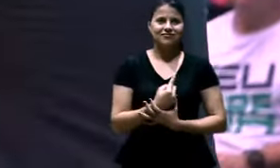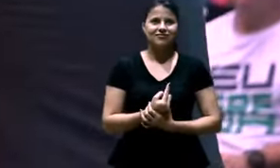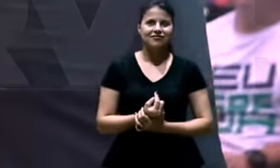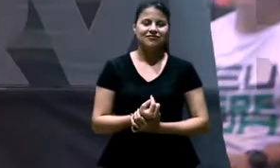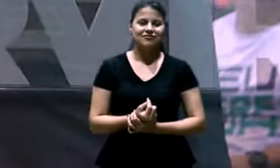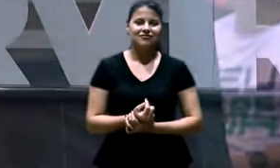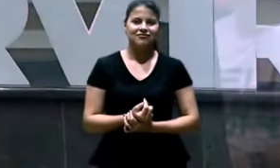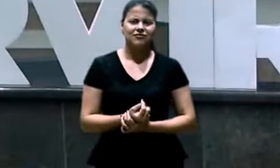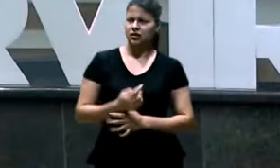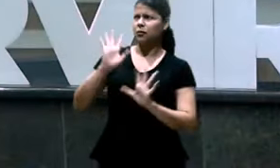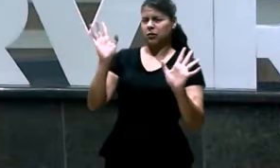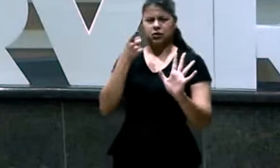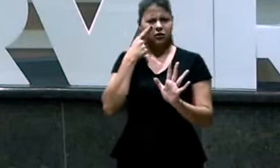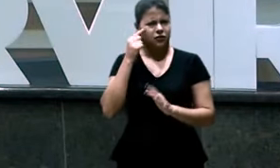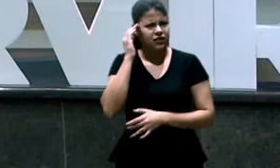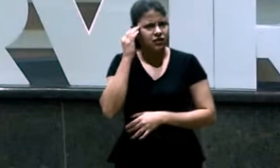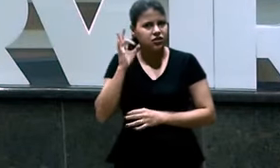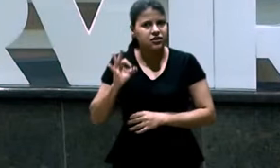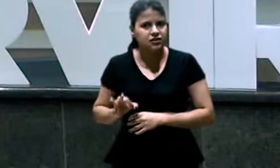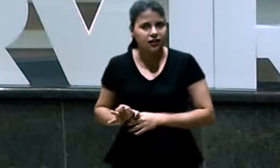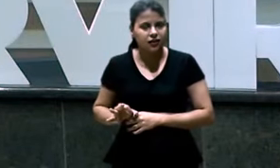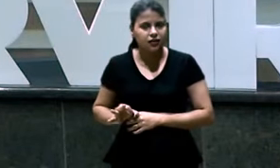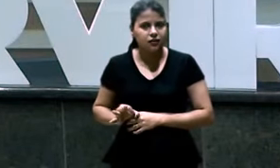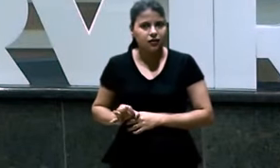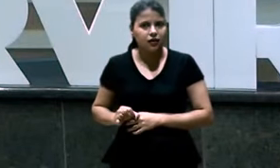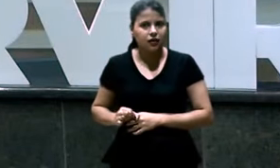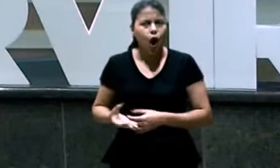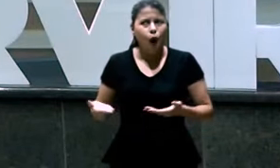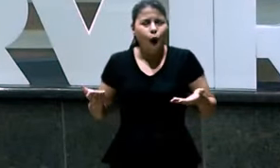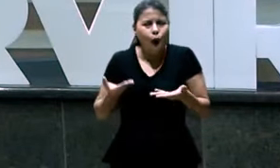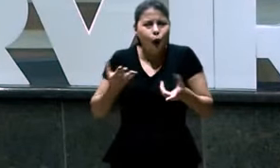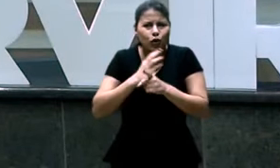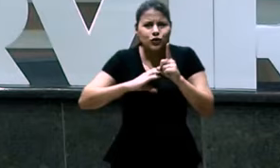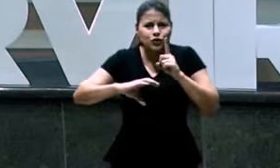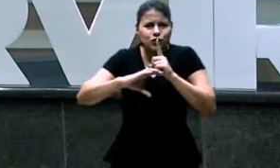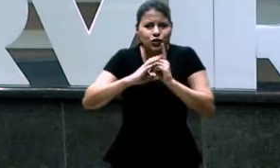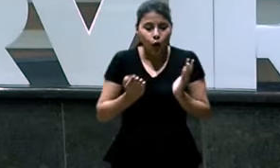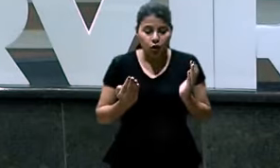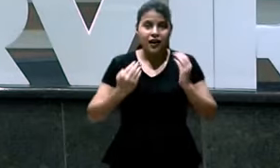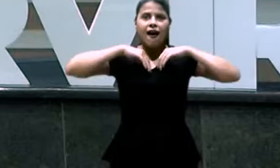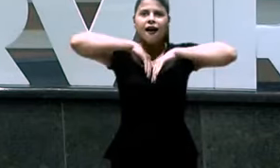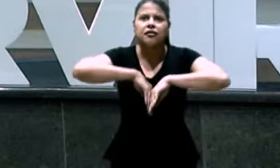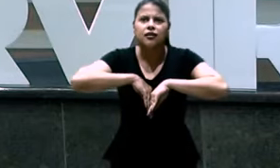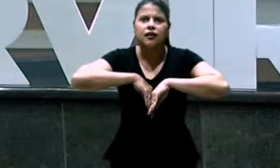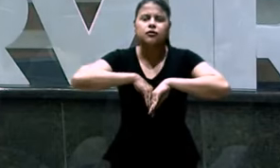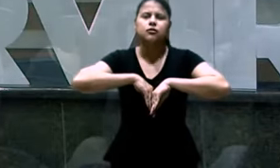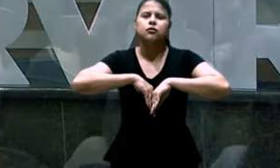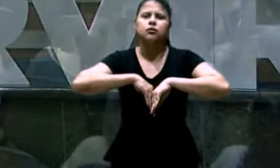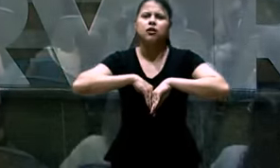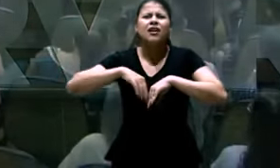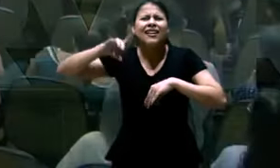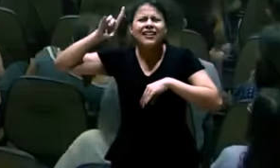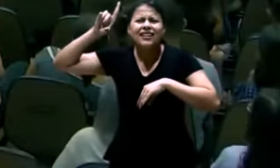Espera aí, deixa eu ver se eu entendi. Então o culto é dentro de você, e o Deus do culto habita aí, e a